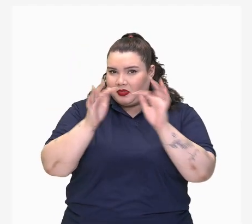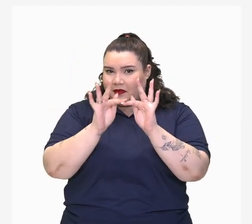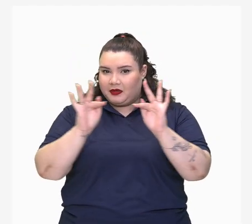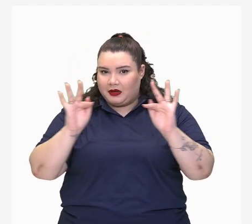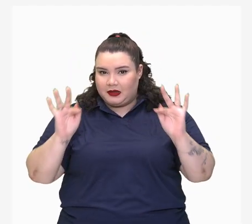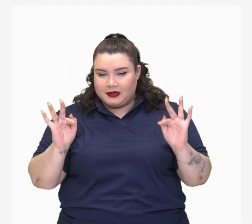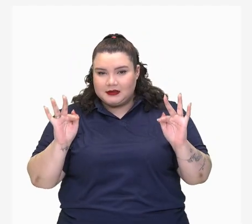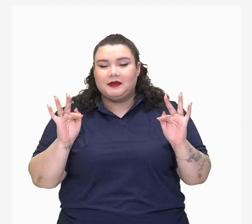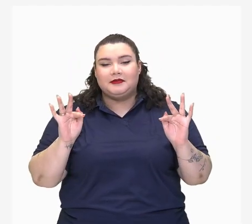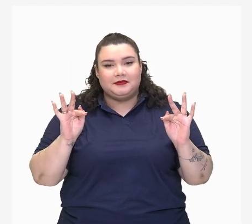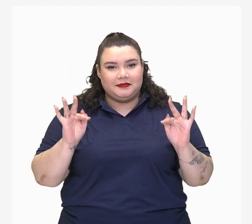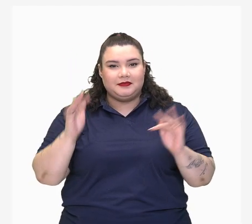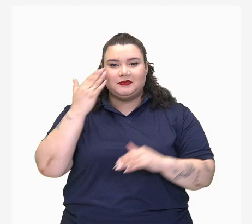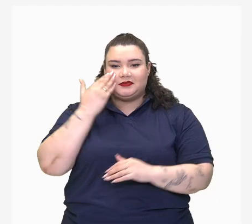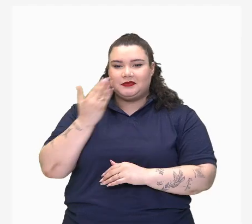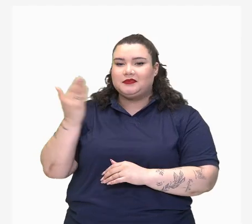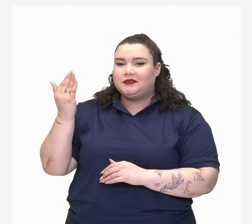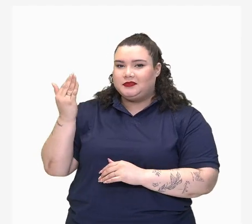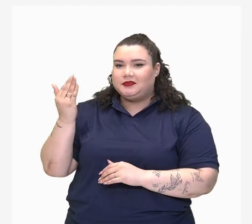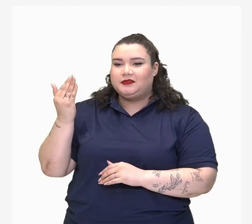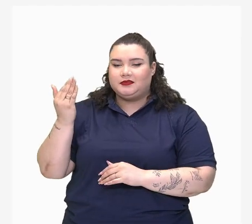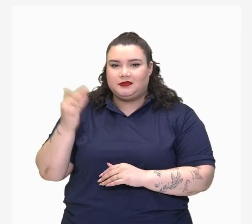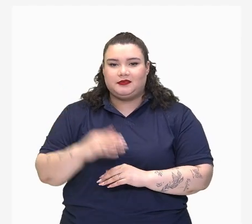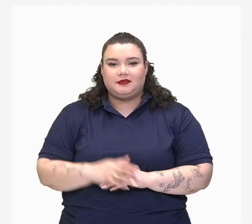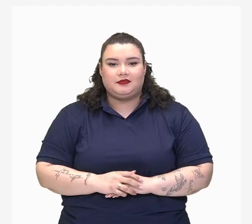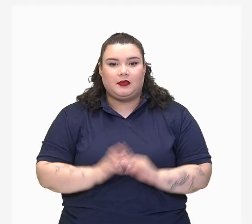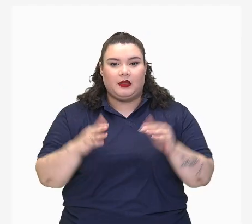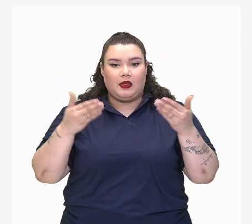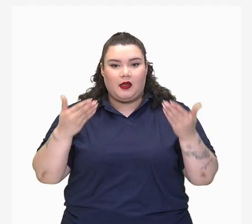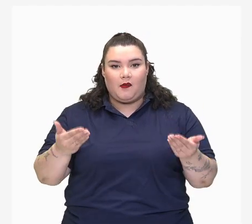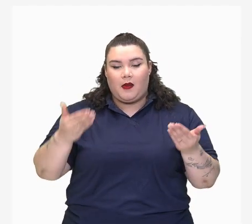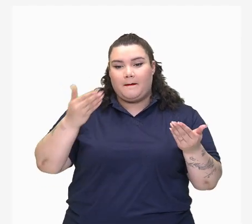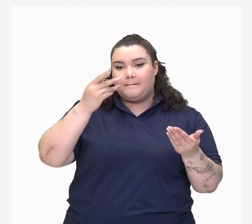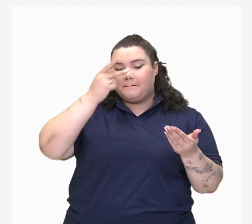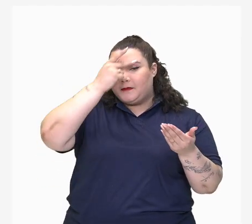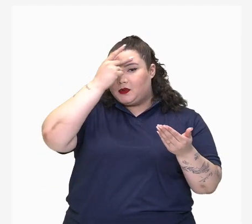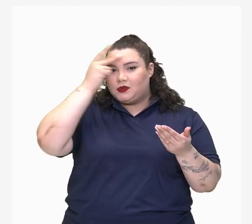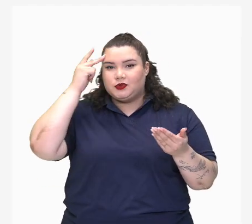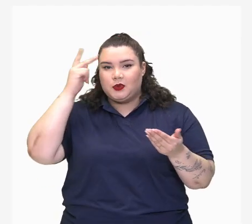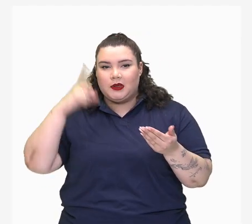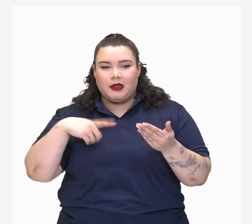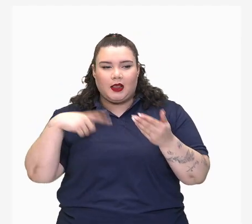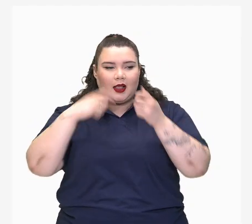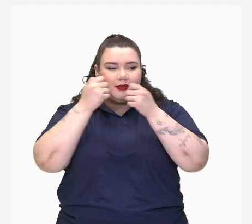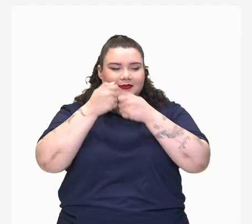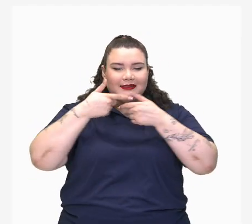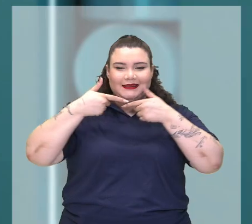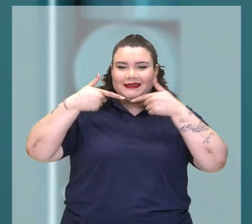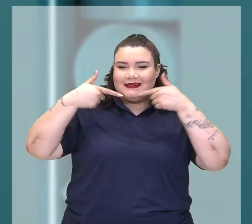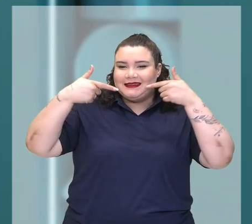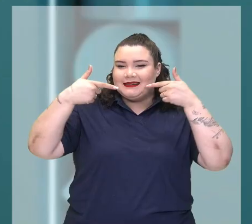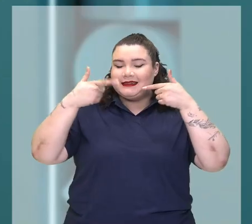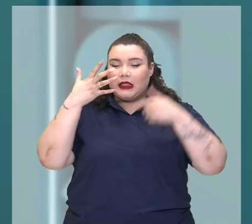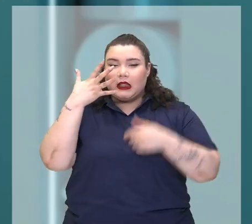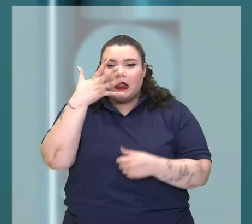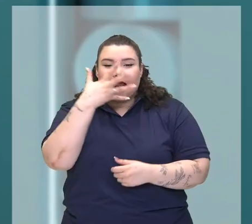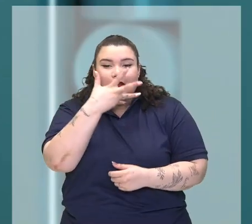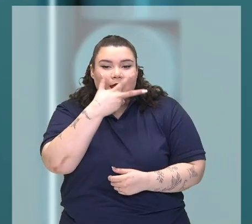um amanhecer no meio da mata. Então, alguém, turma, tem um sorriso lindo, né? Que